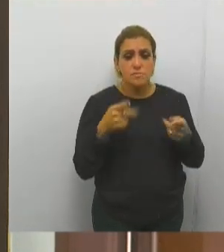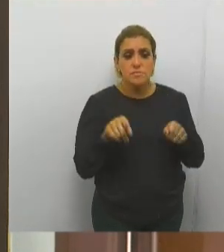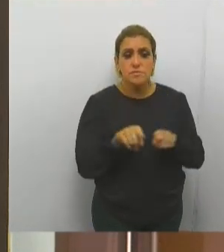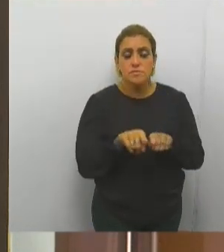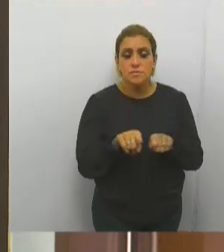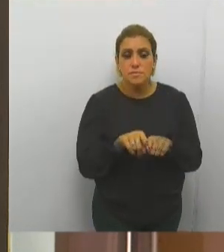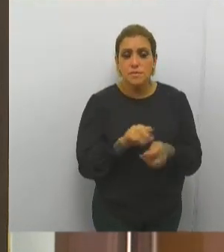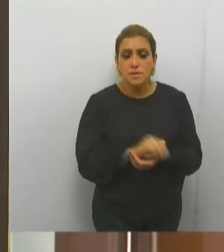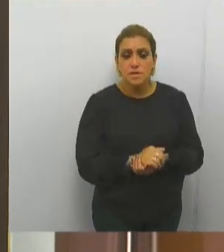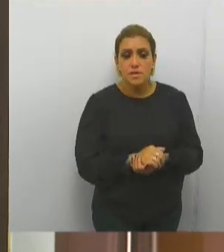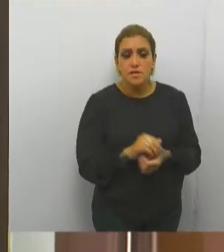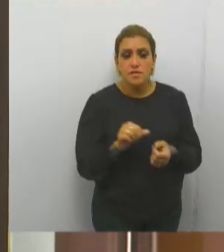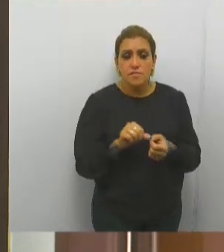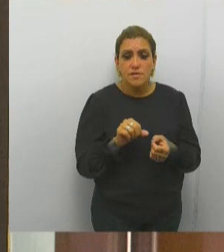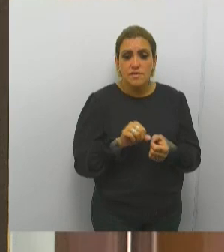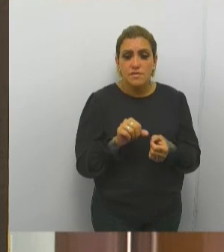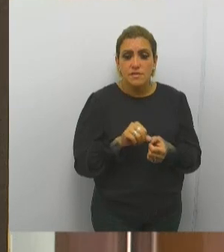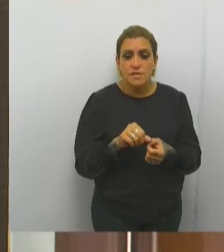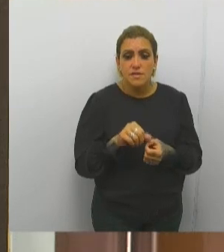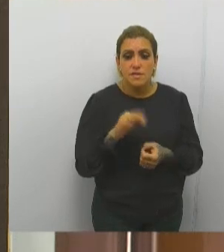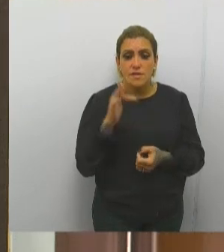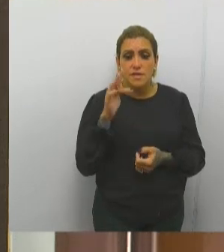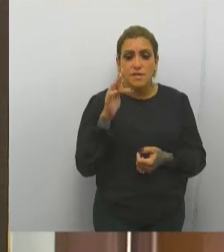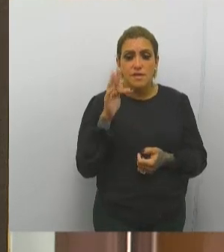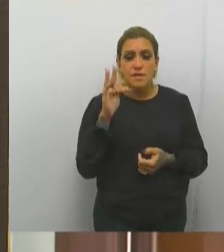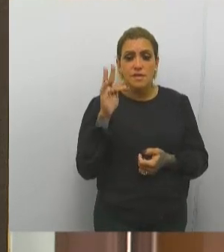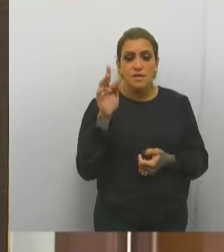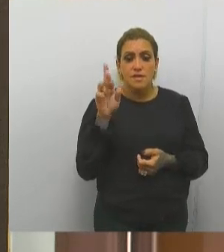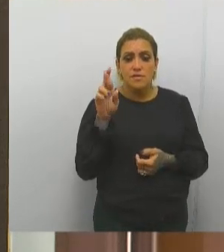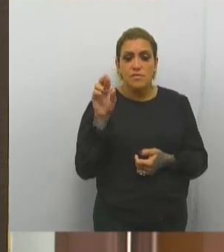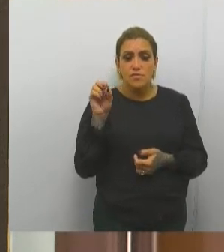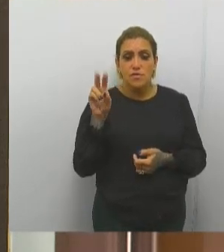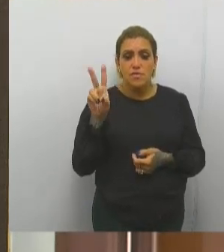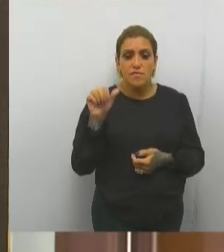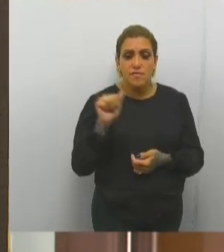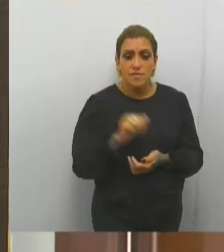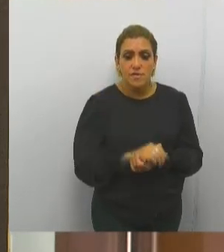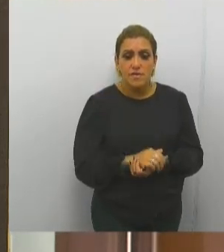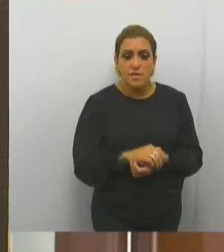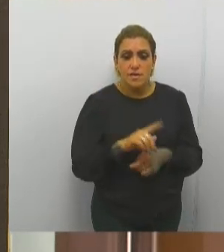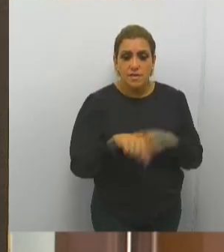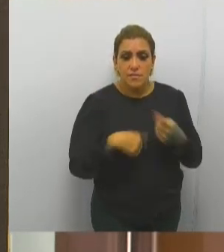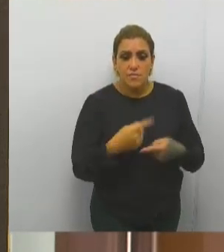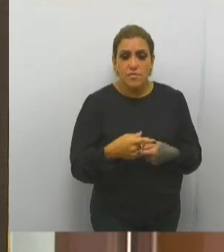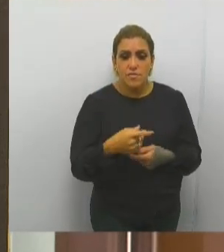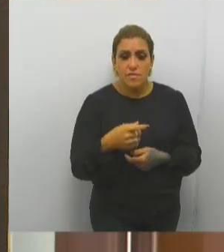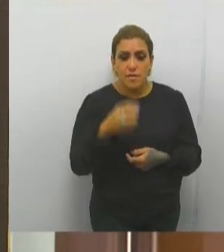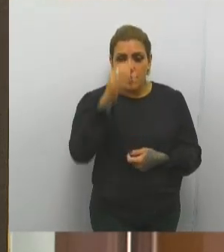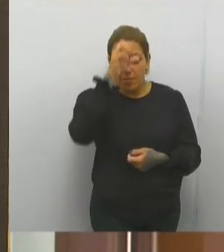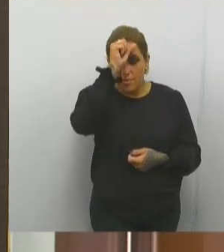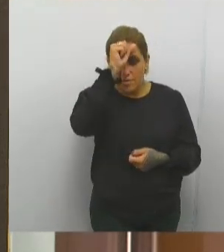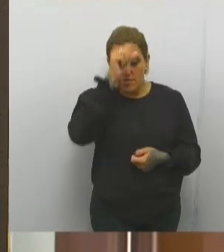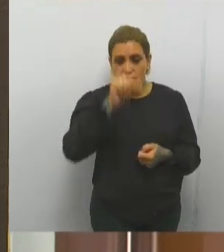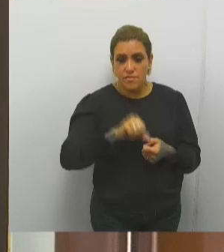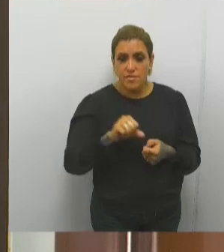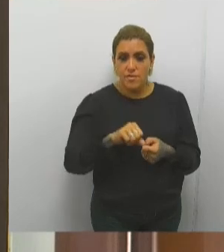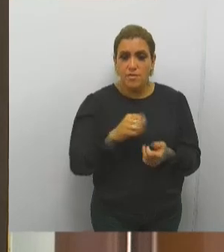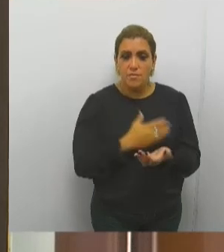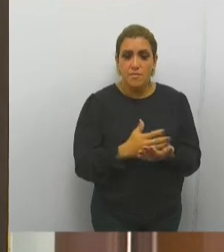fazer trova é como uma cachaça. Depois que a gente aprende a fazer e começa a